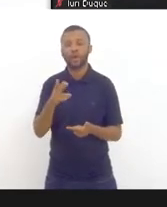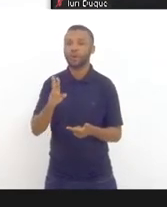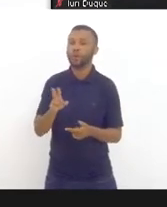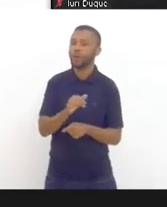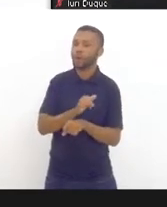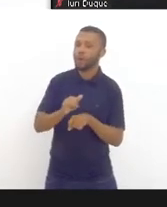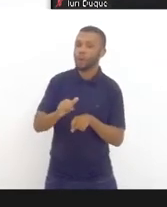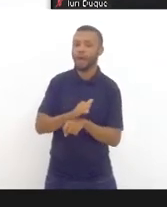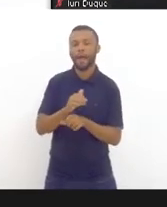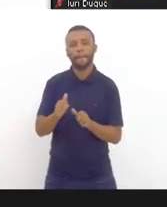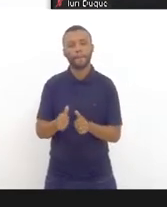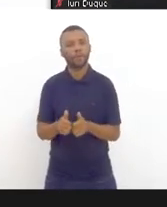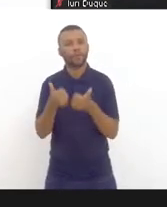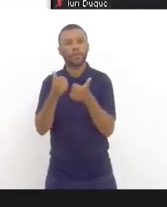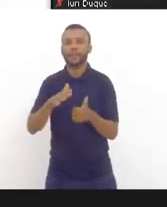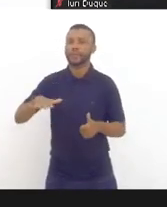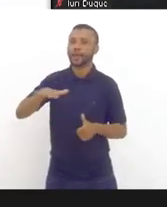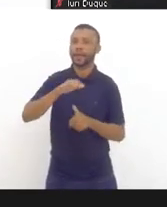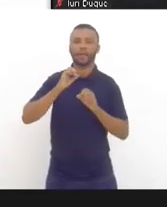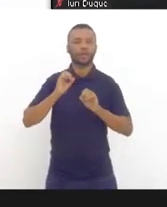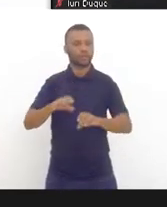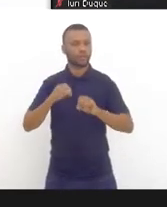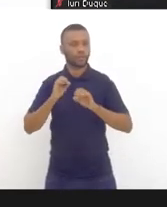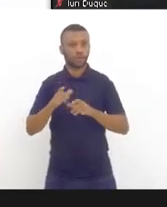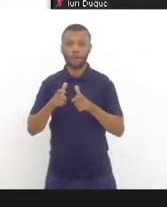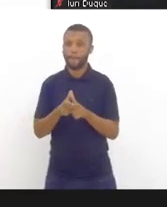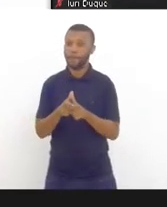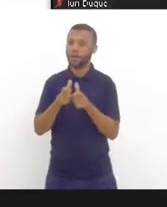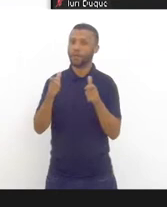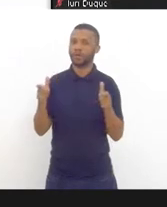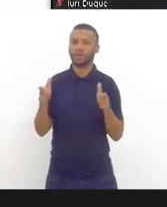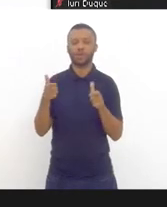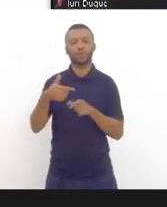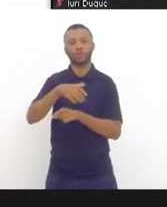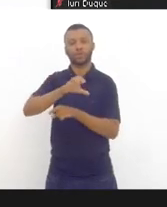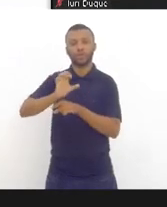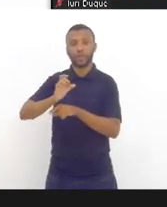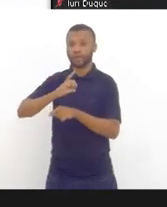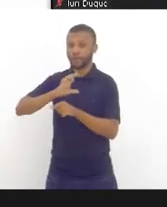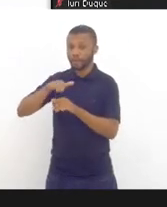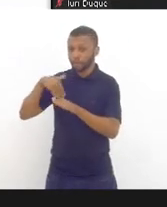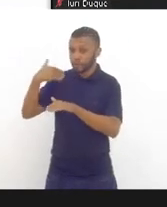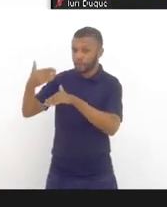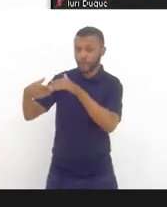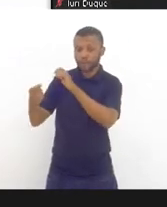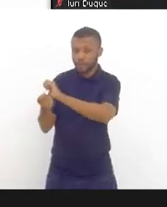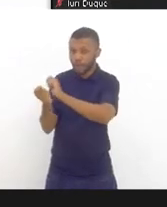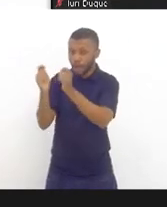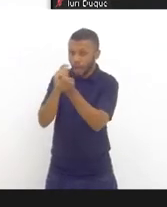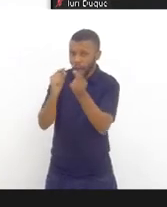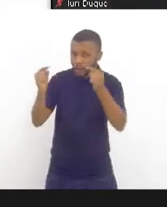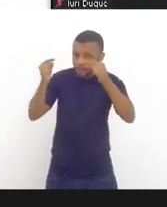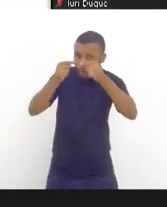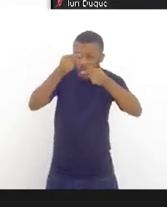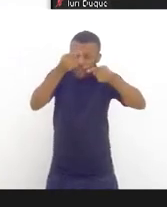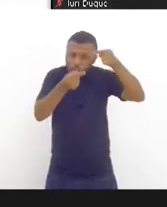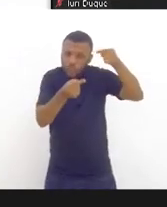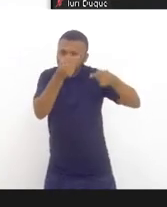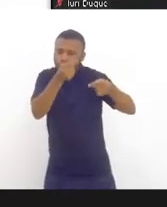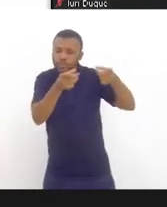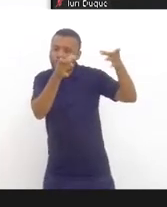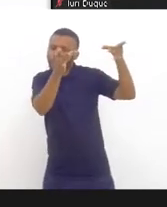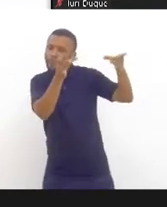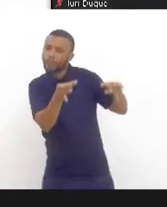na educação. A maior parte dos estados que fizeram um processo adequado, um bom aprofundamento, que discutiram nas suas